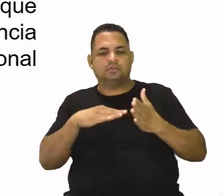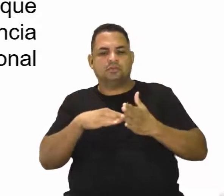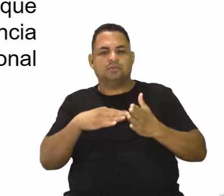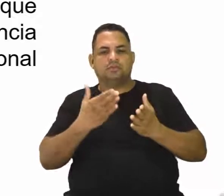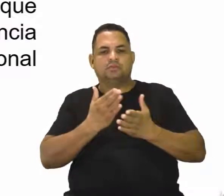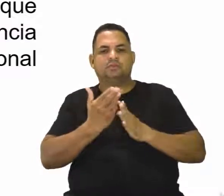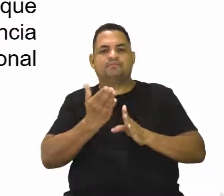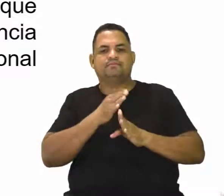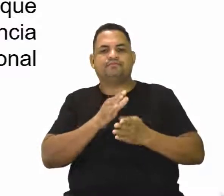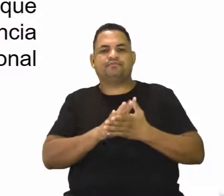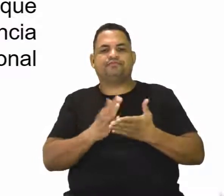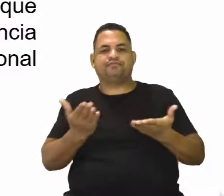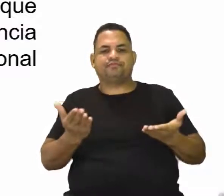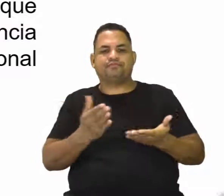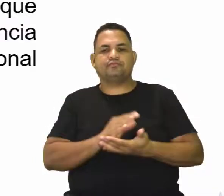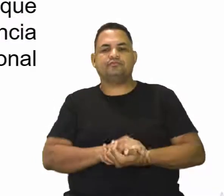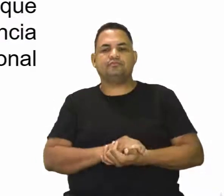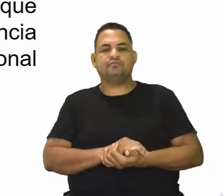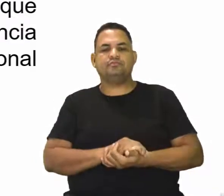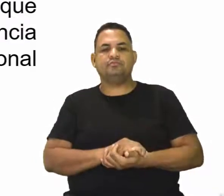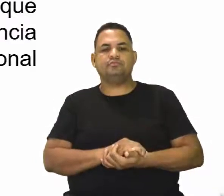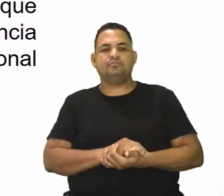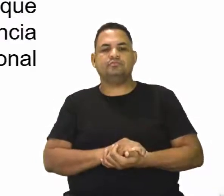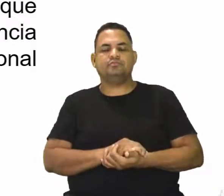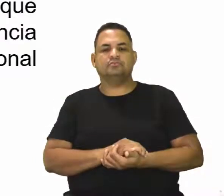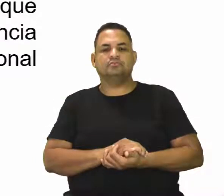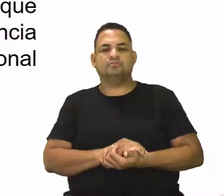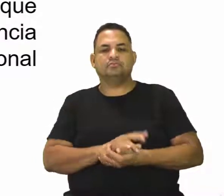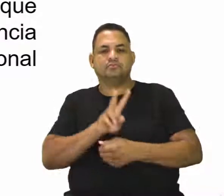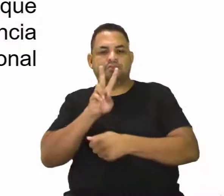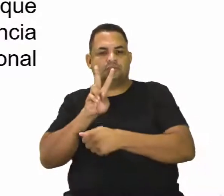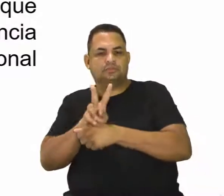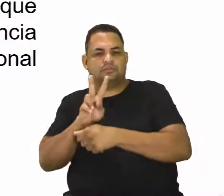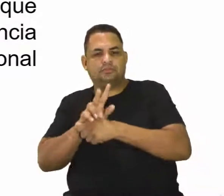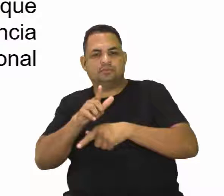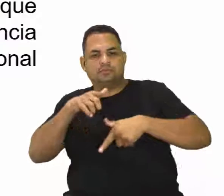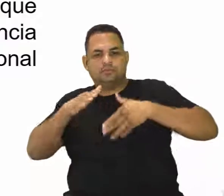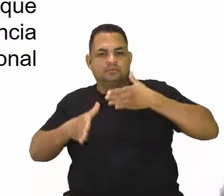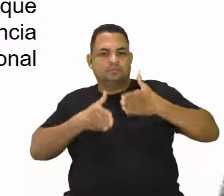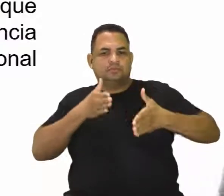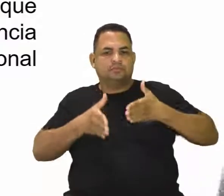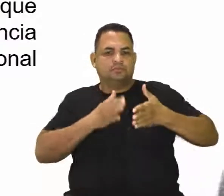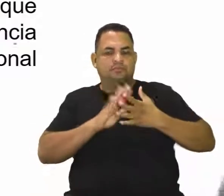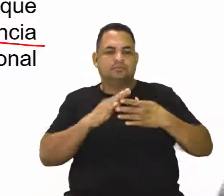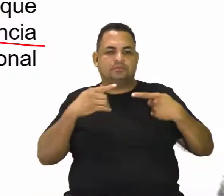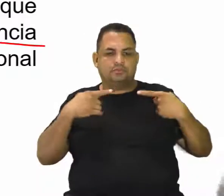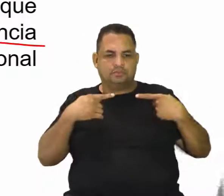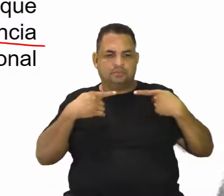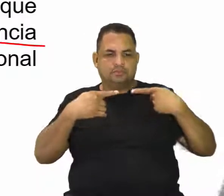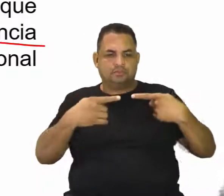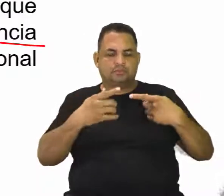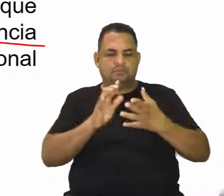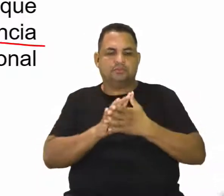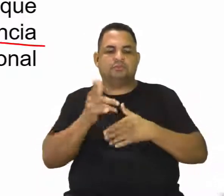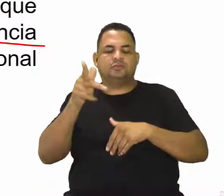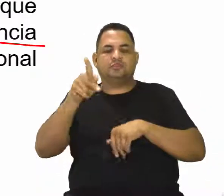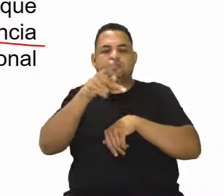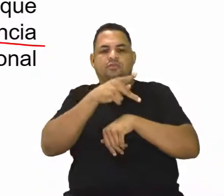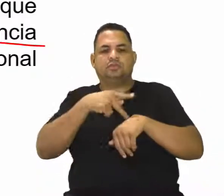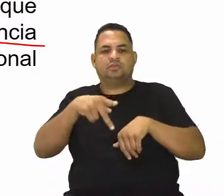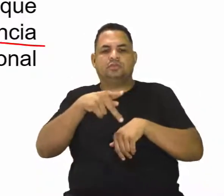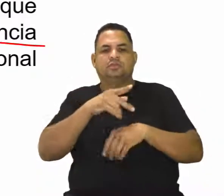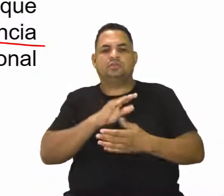alfandegárias. Isso que é o mais importante. Que protege sua produção da concorrência